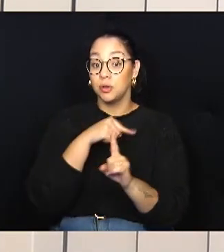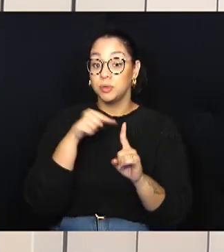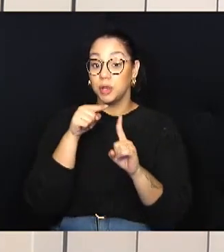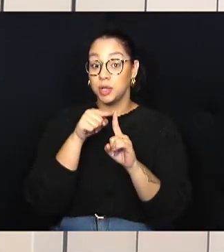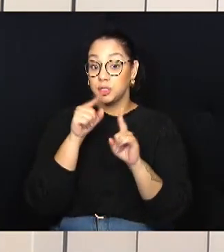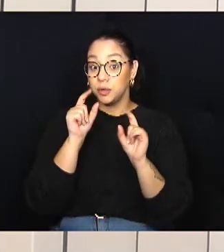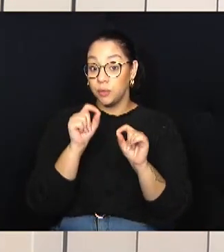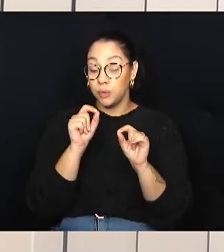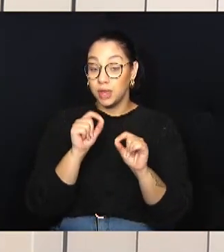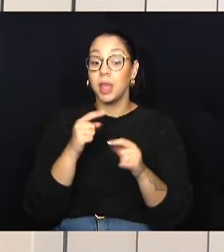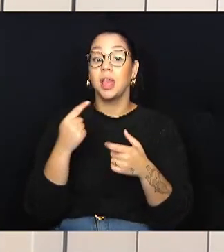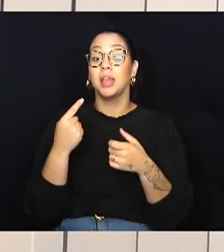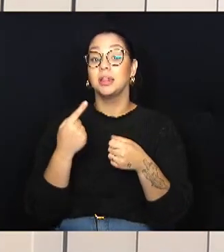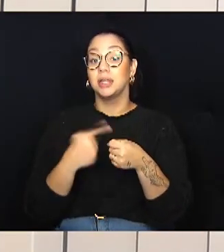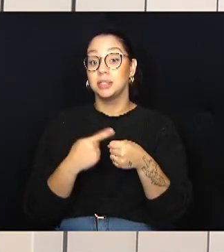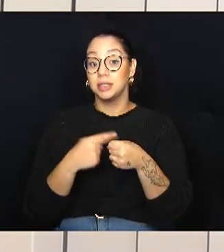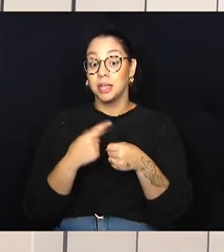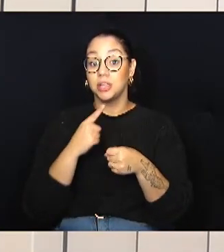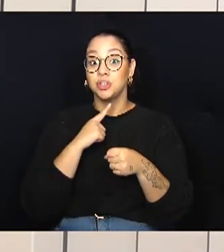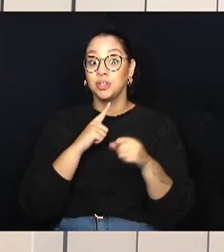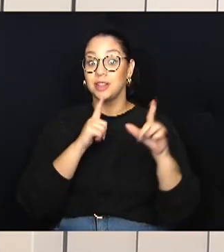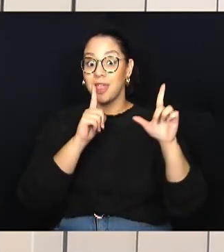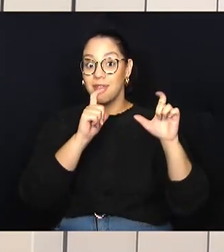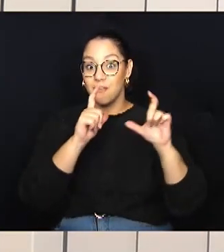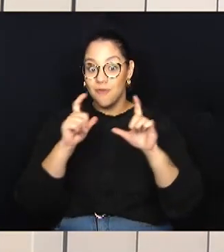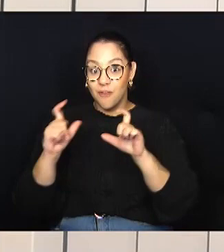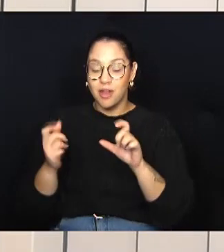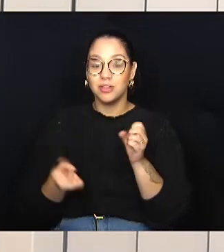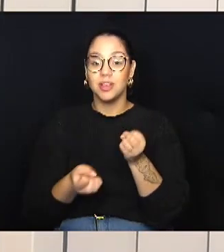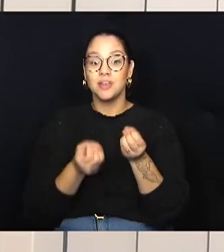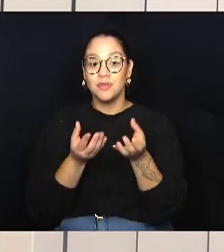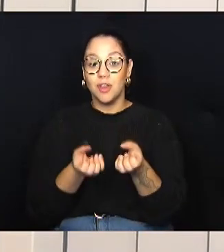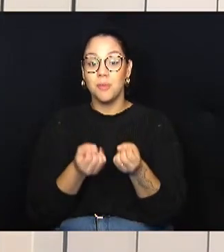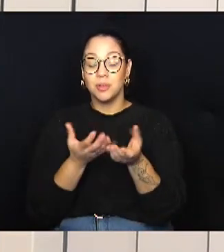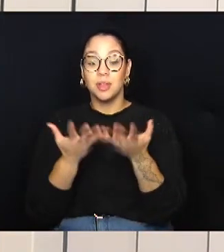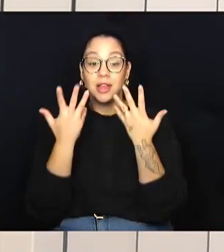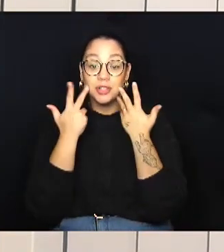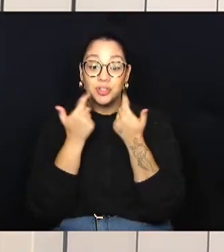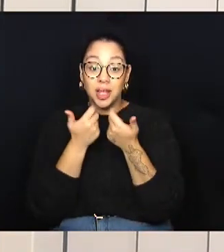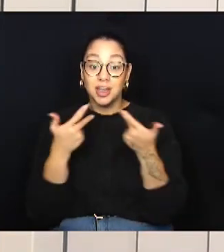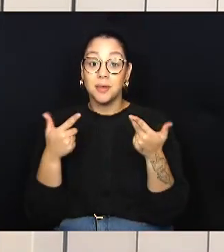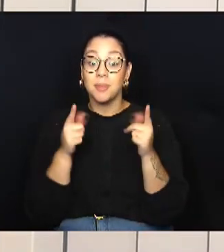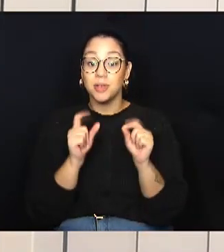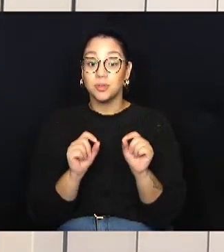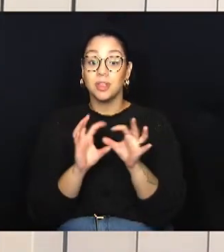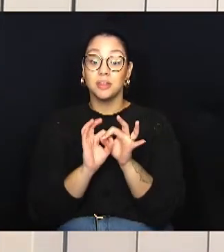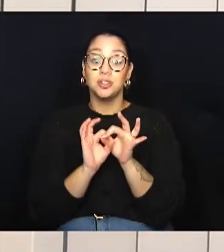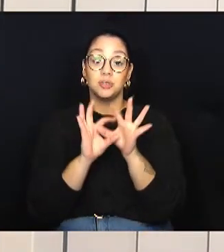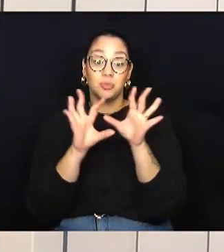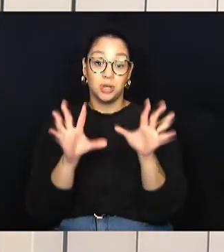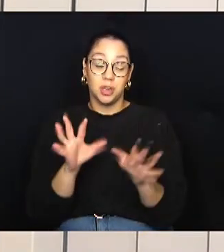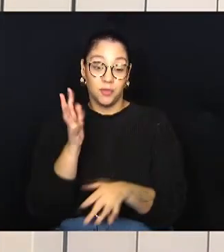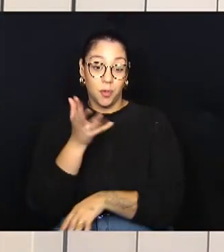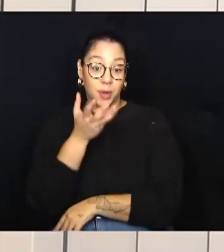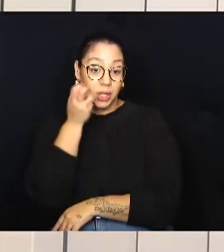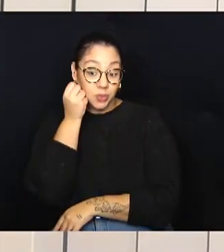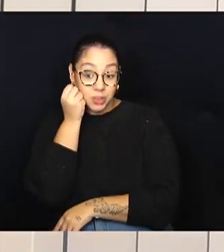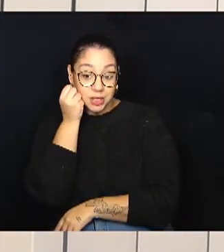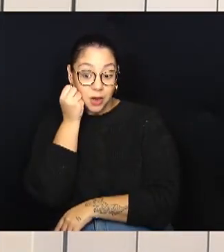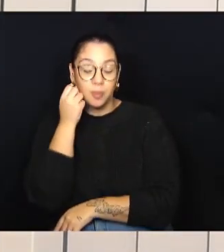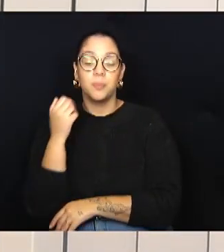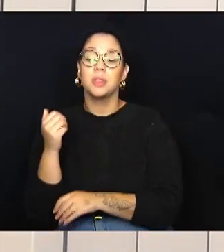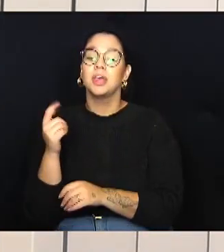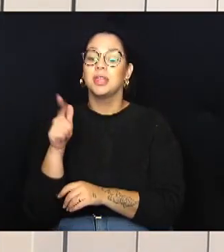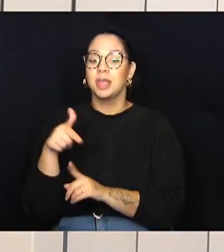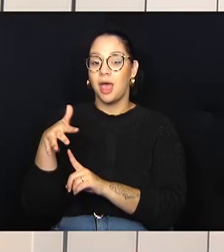da cidade traz imagens e informações de animaizinhos disponíveis para adoção junto a